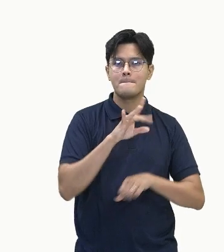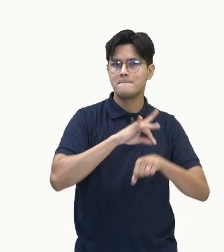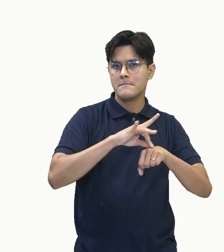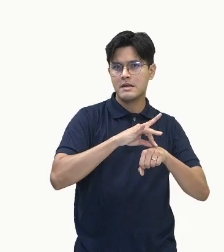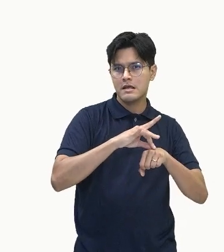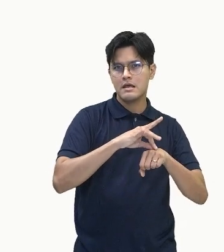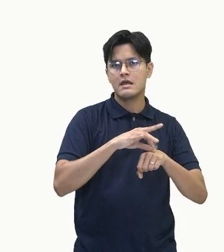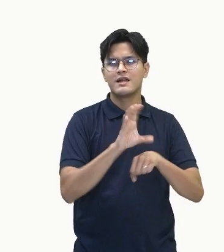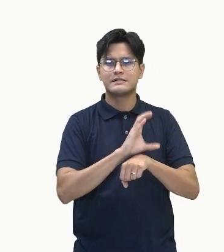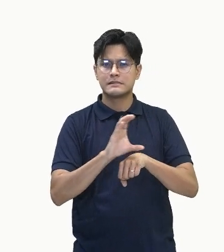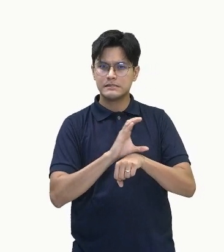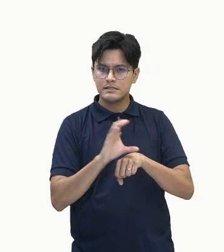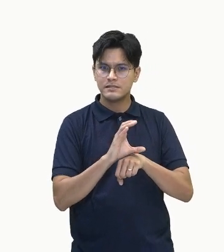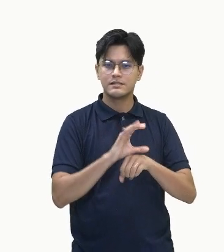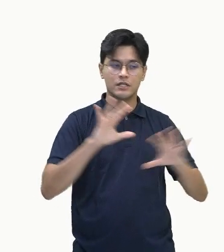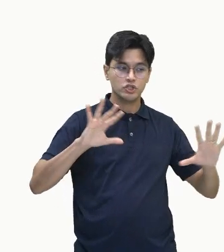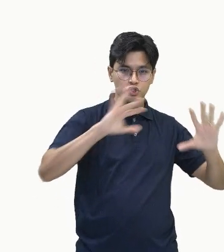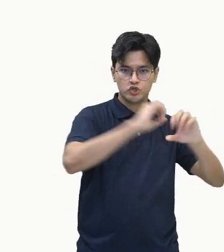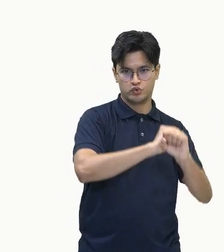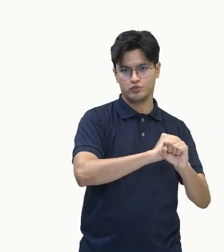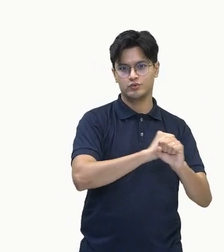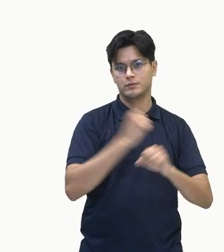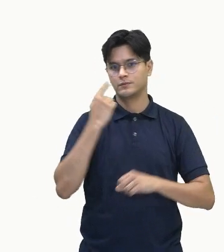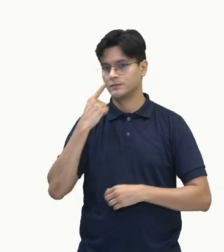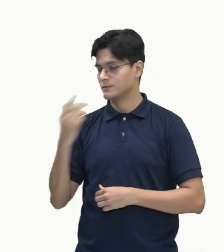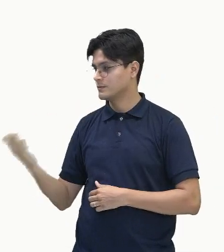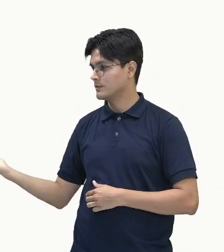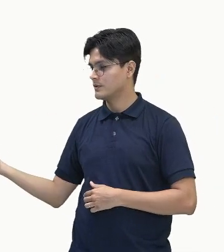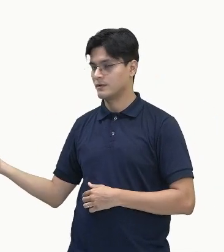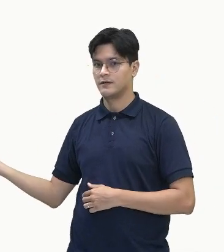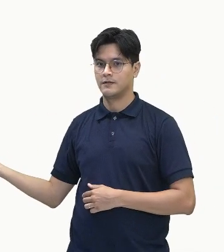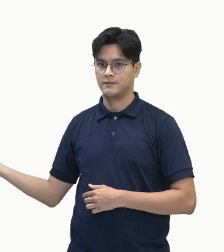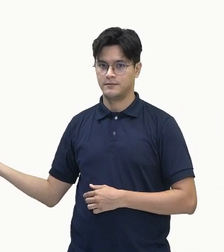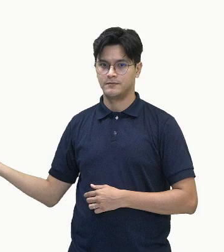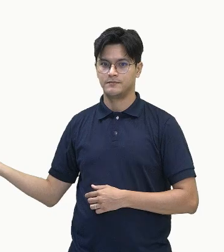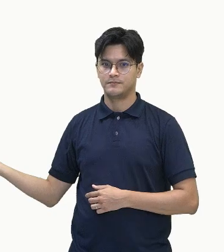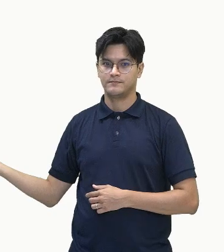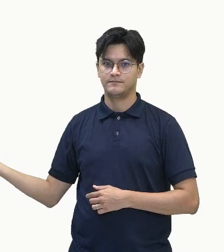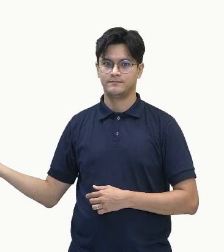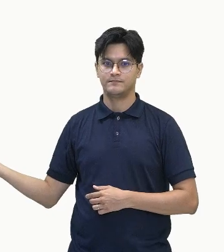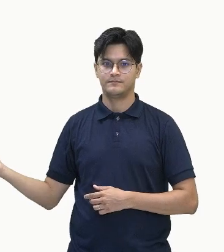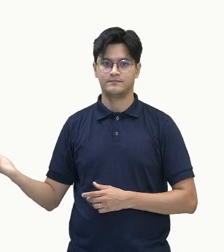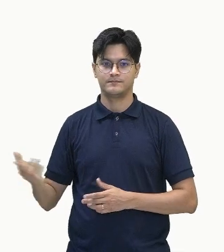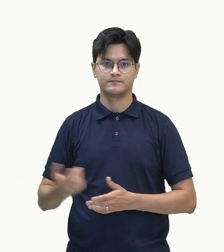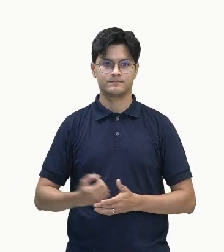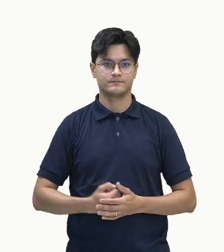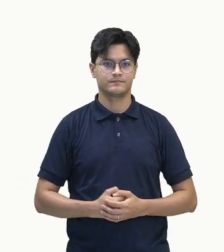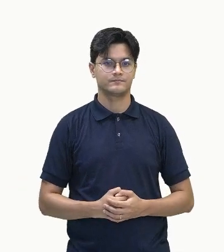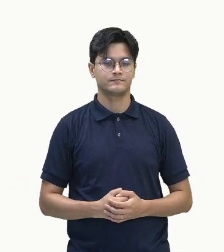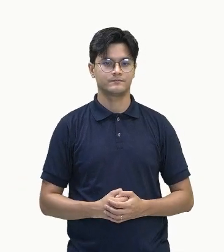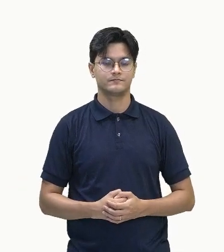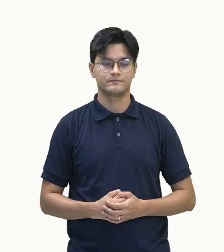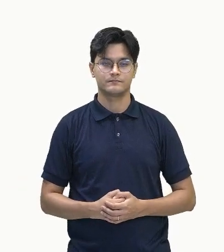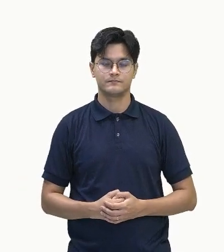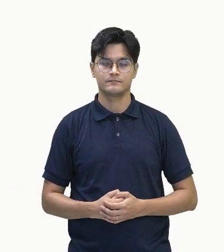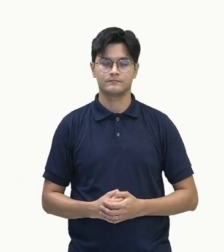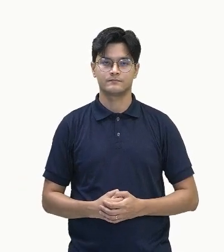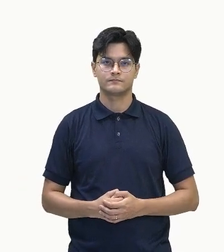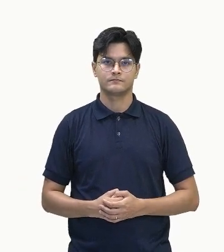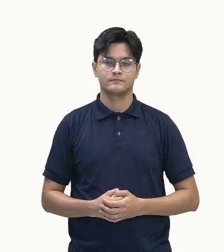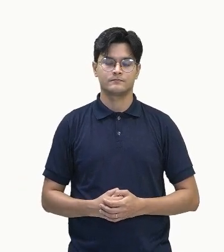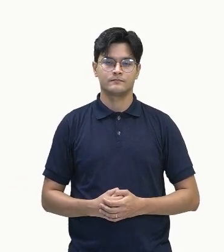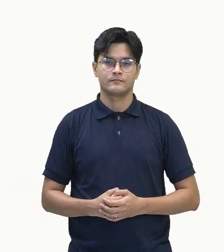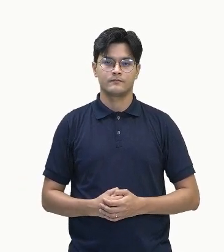como B, regiões B, que são regiões escuras, e regiões D, que são regiões mais claras, né?